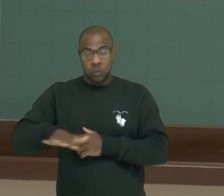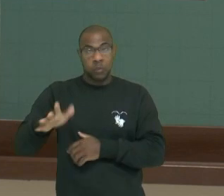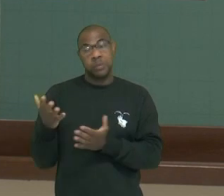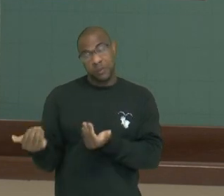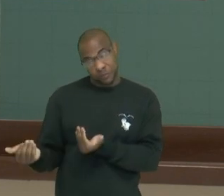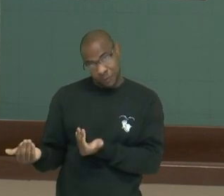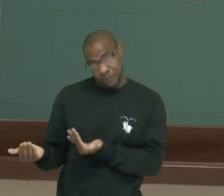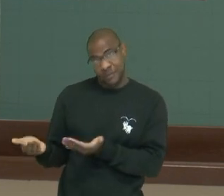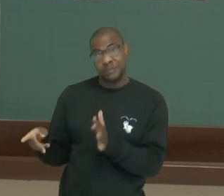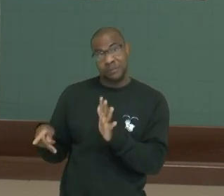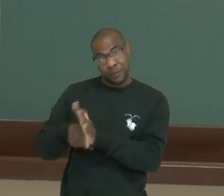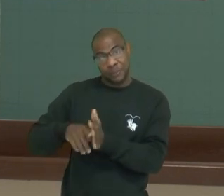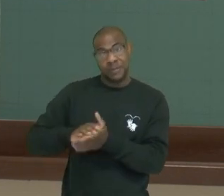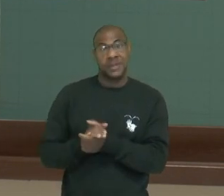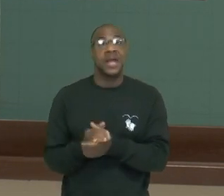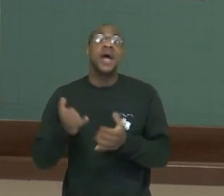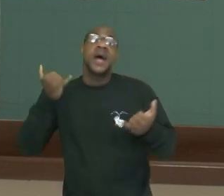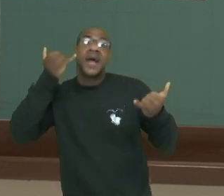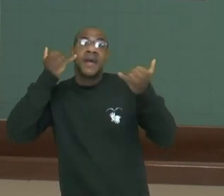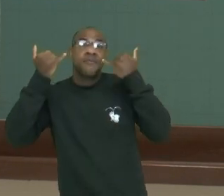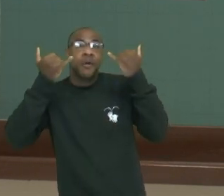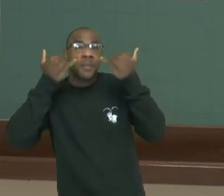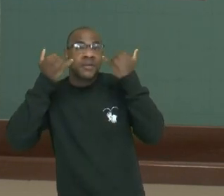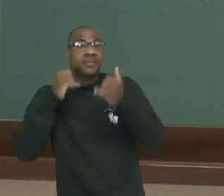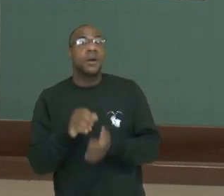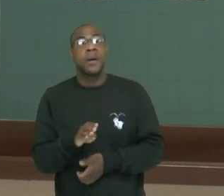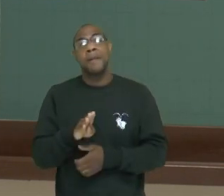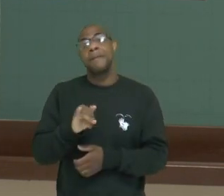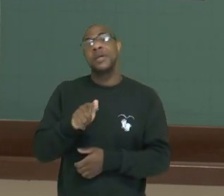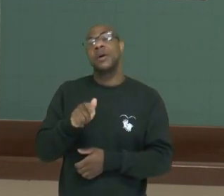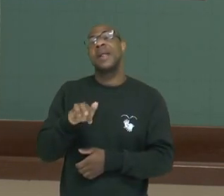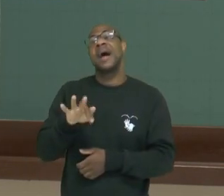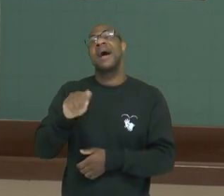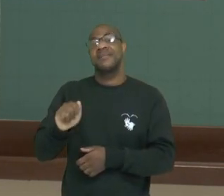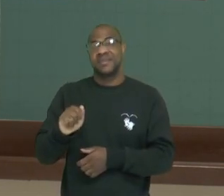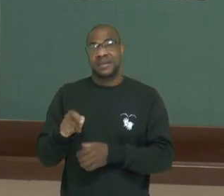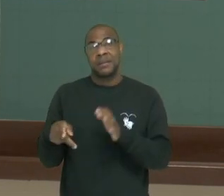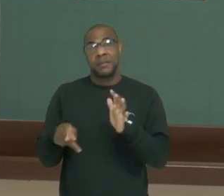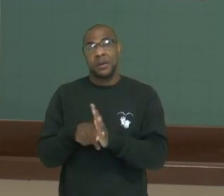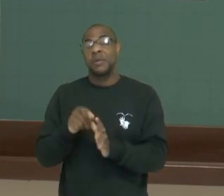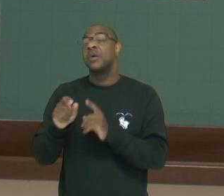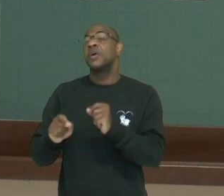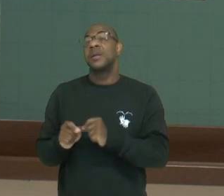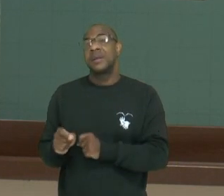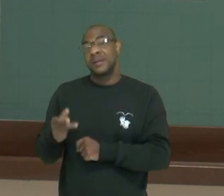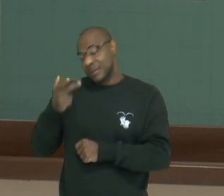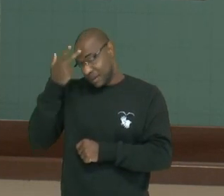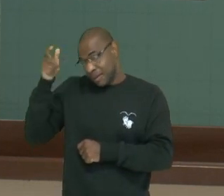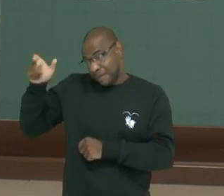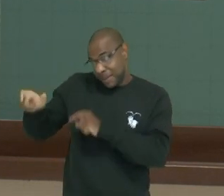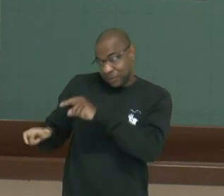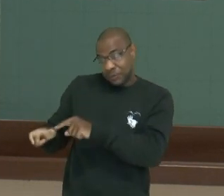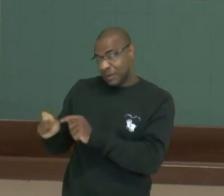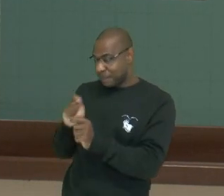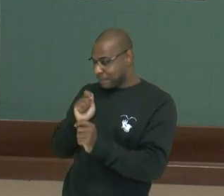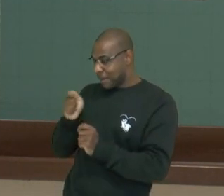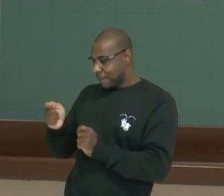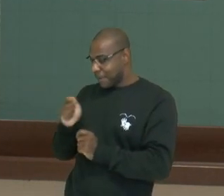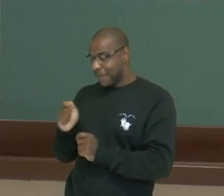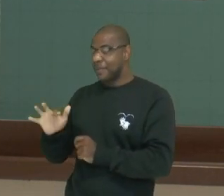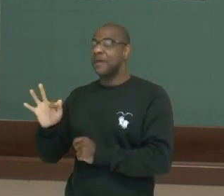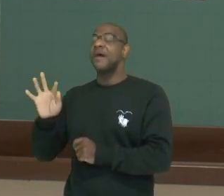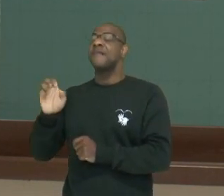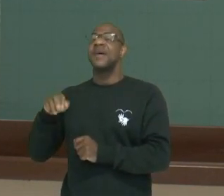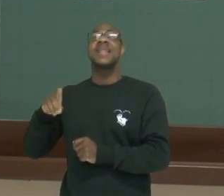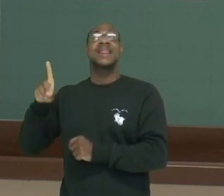jovem. Temos ainda informações biográficas, que aí trazem mais respaldo de quem é o entrevistado. Então temos